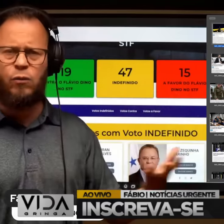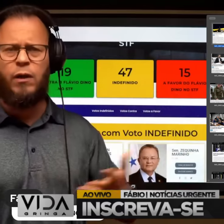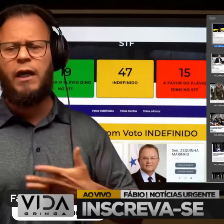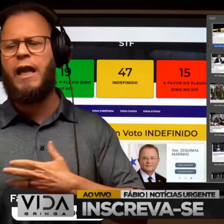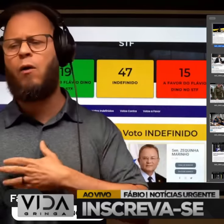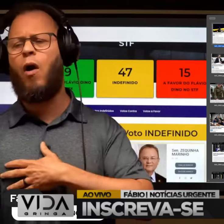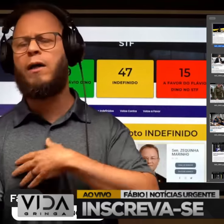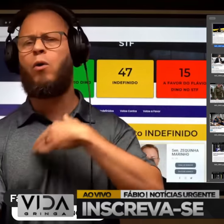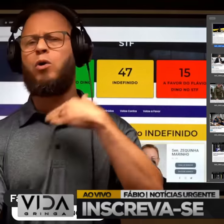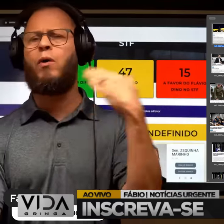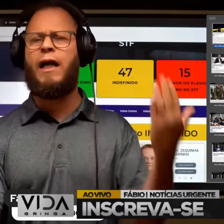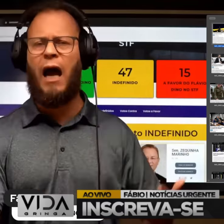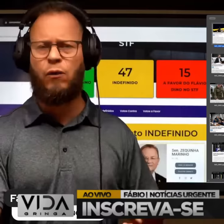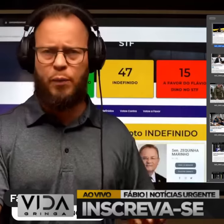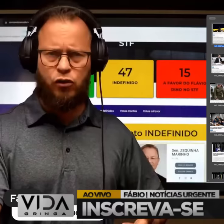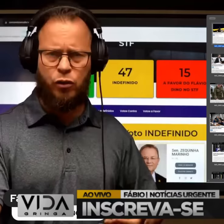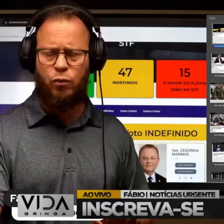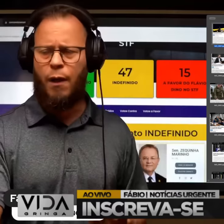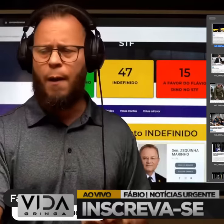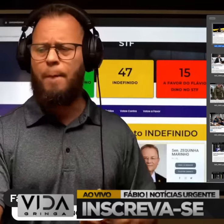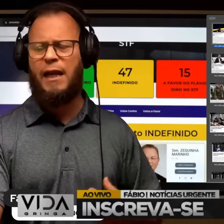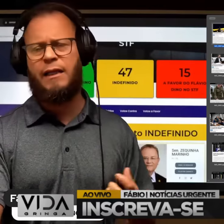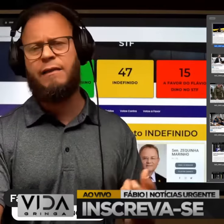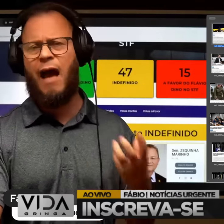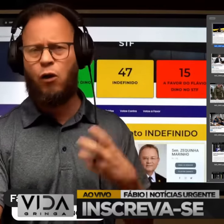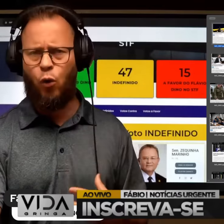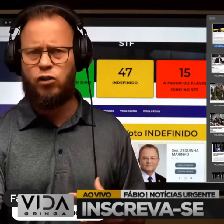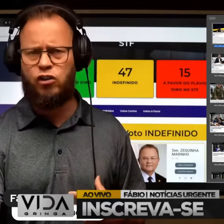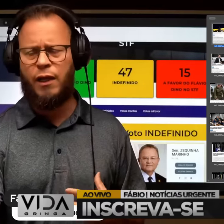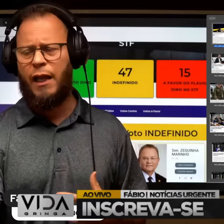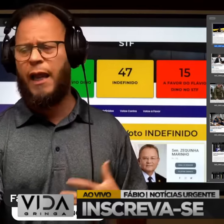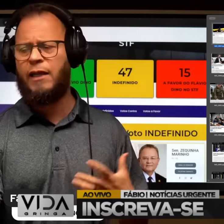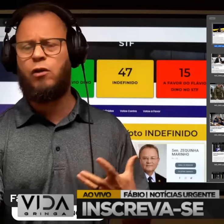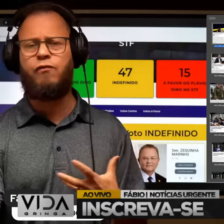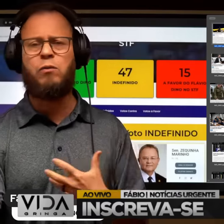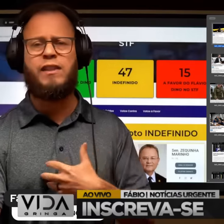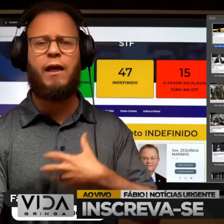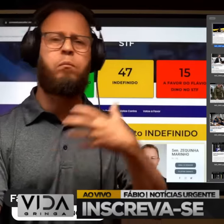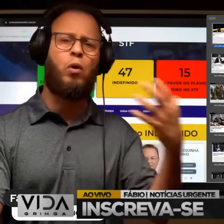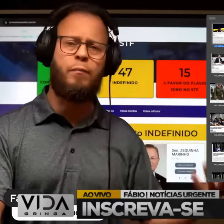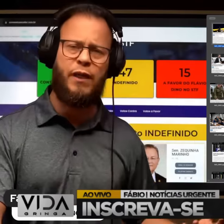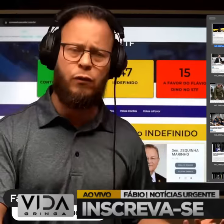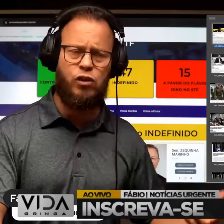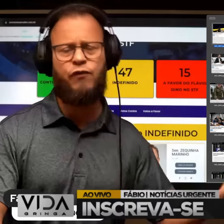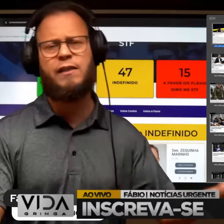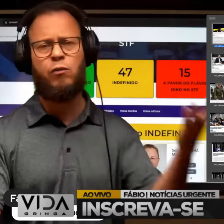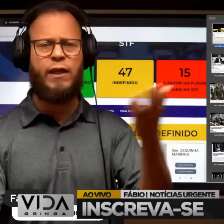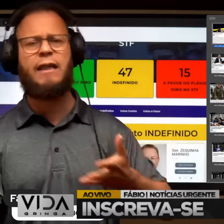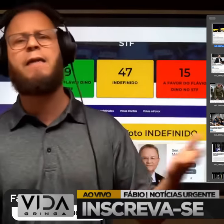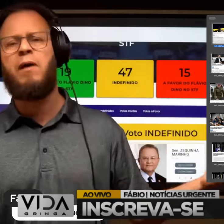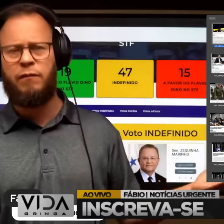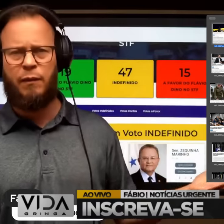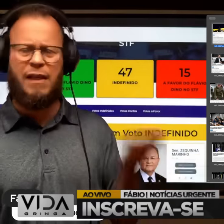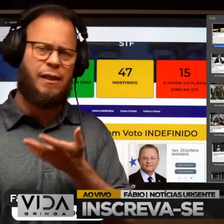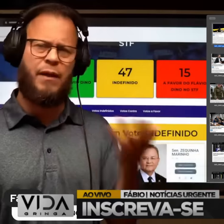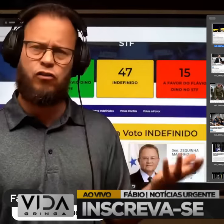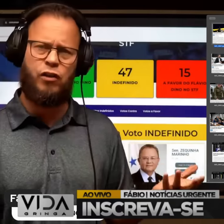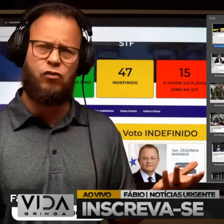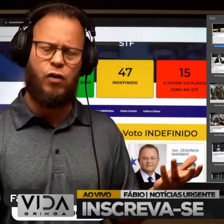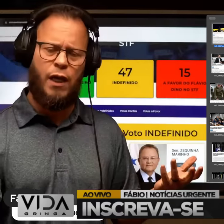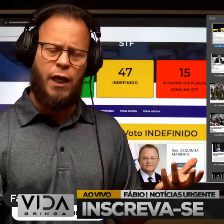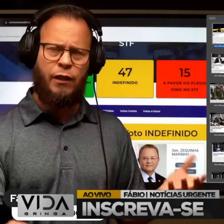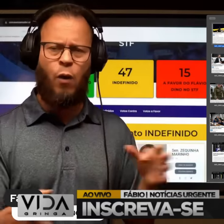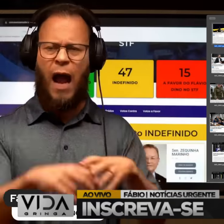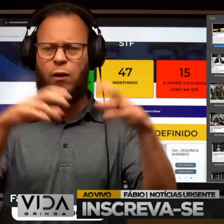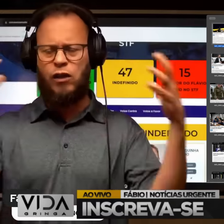falaram e agora colocaram um pedido para que na corte eles não venham ser proibidos de fazer o que a lei manda. Basicamente é